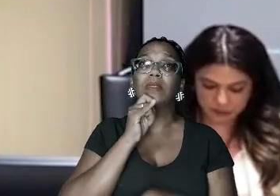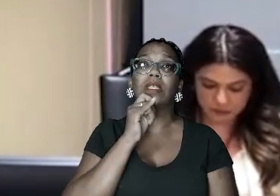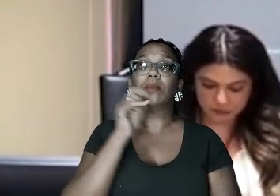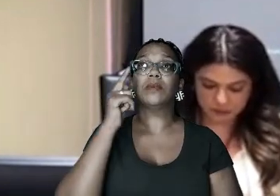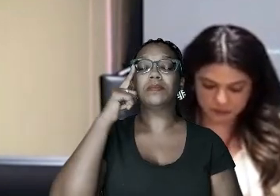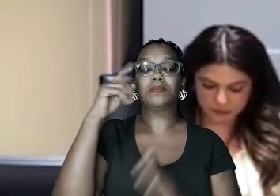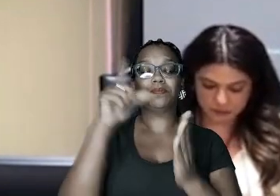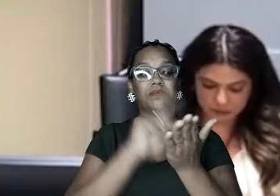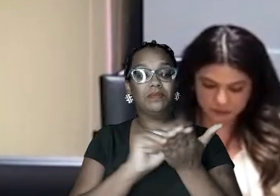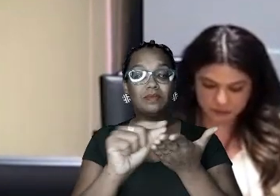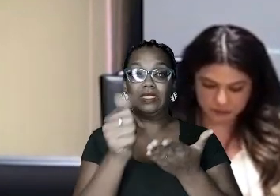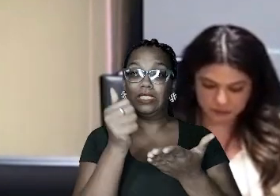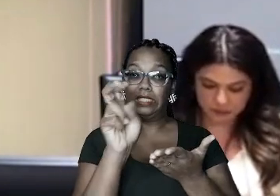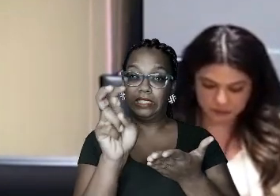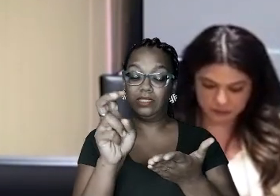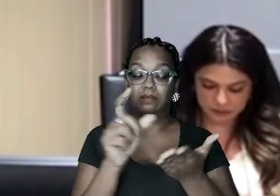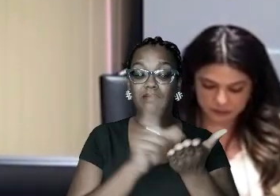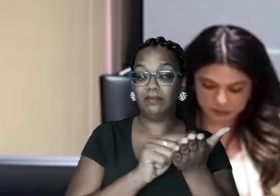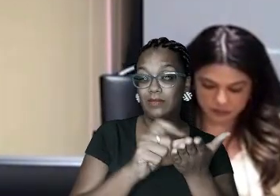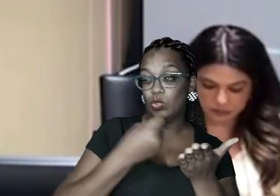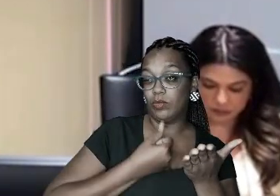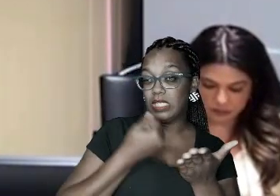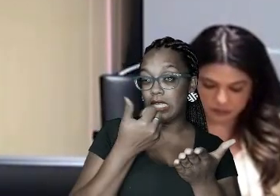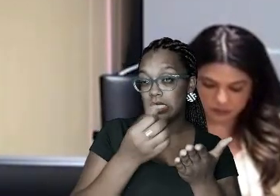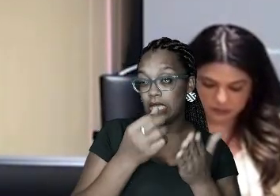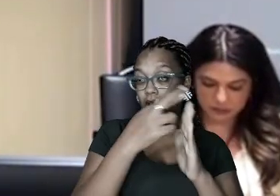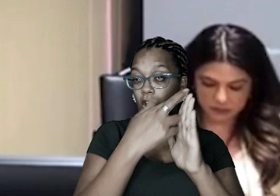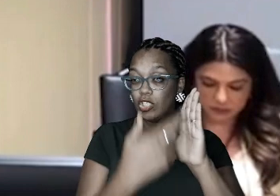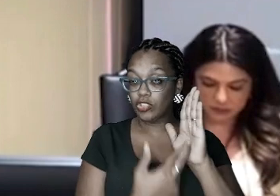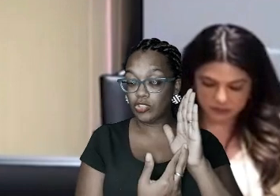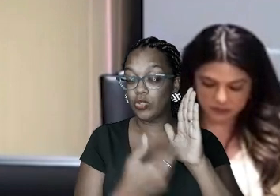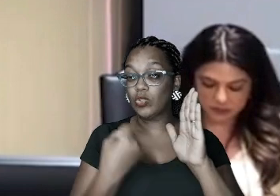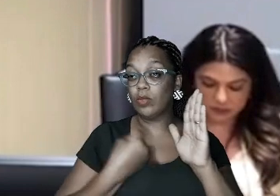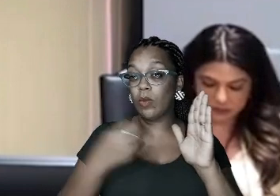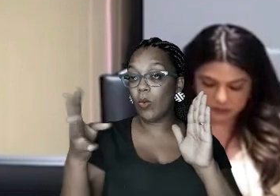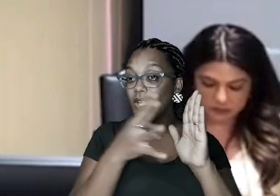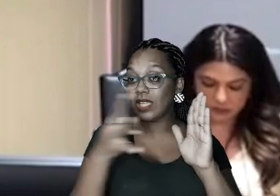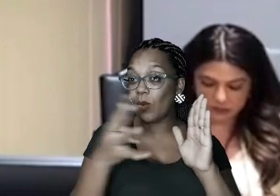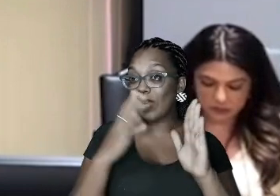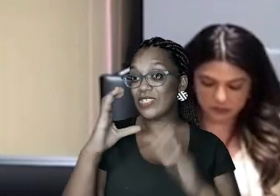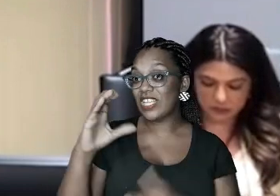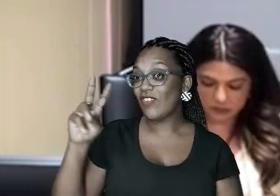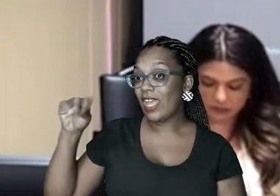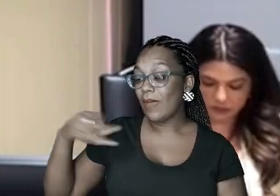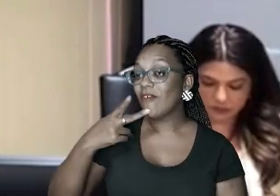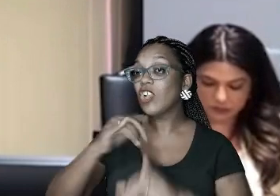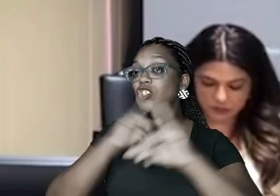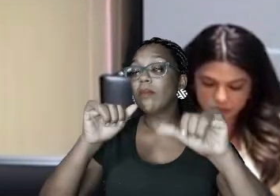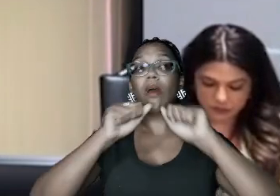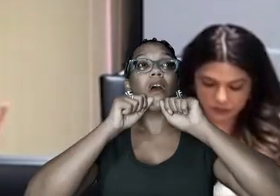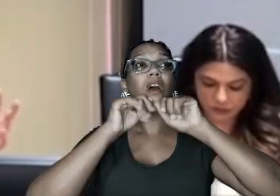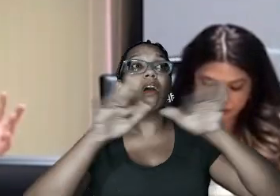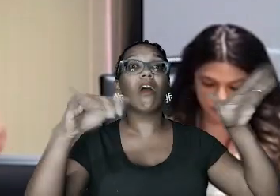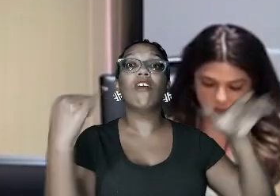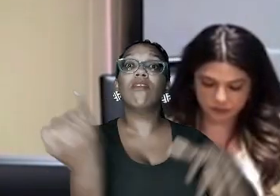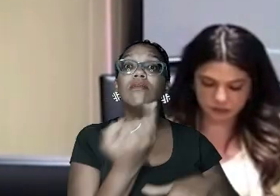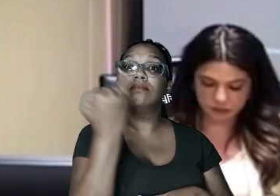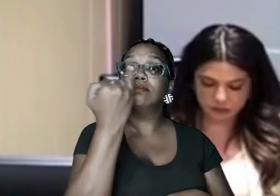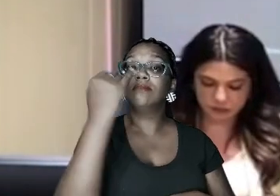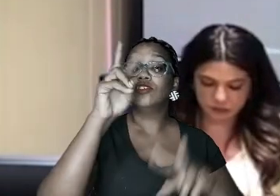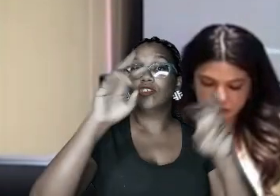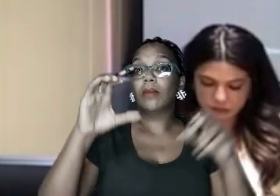por exemplo você tem lá no artigo 15 e no artigo 16 da resolução 44 da cvm que dispõe sobre